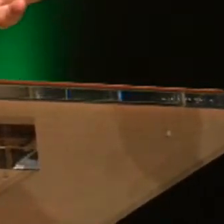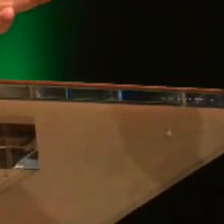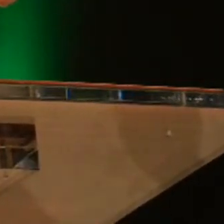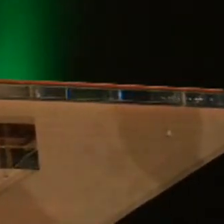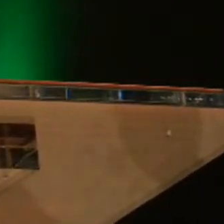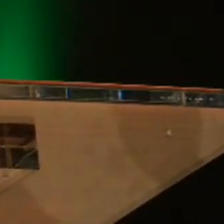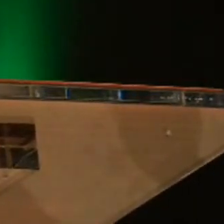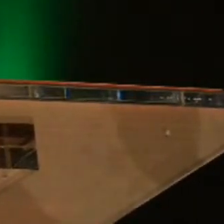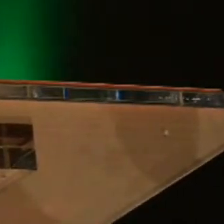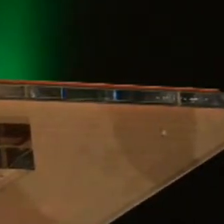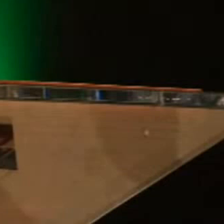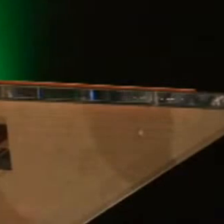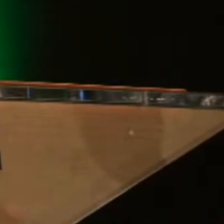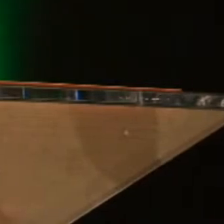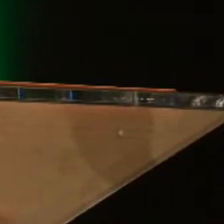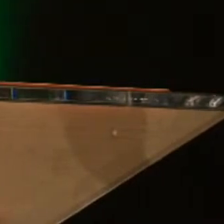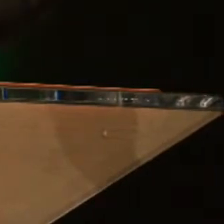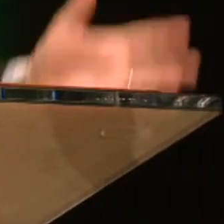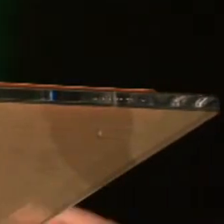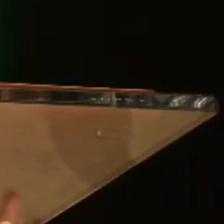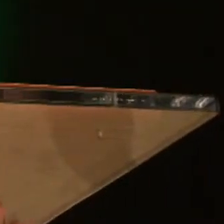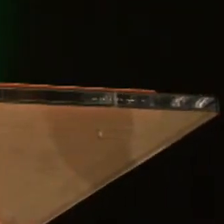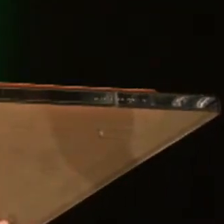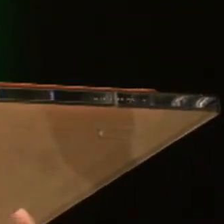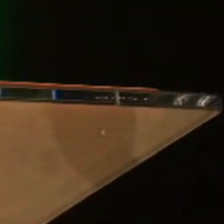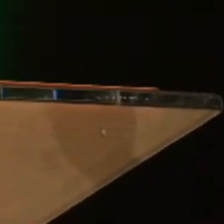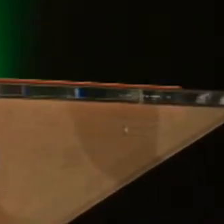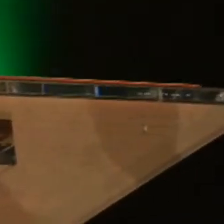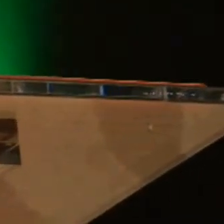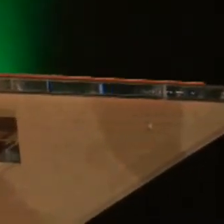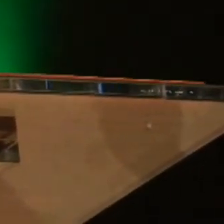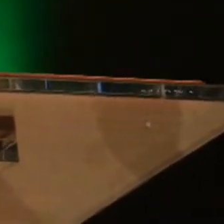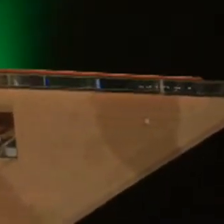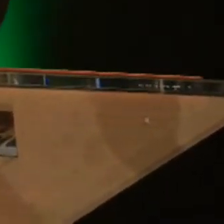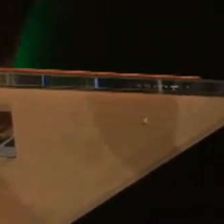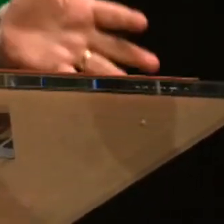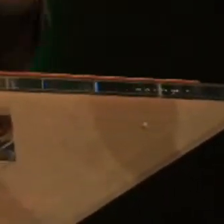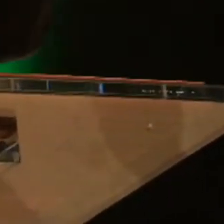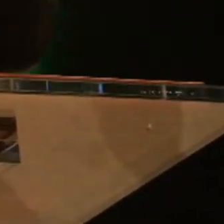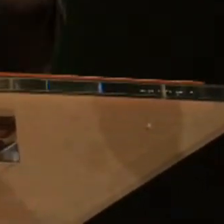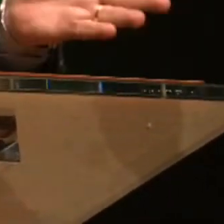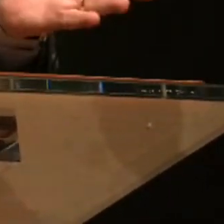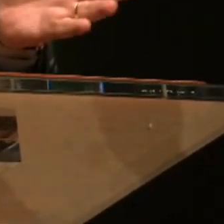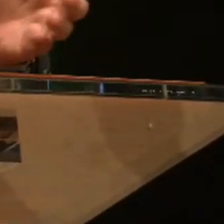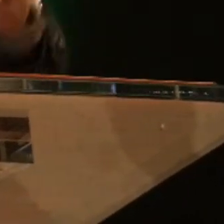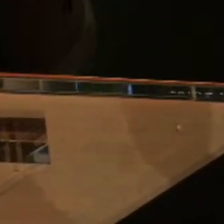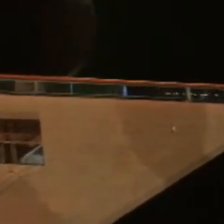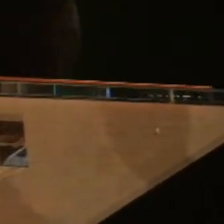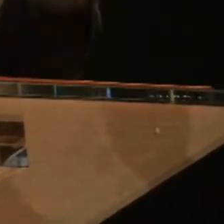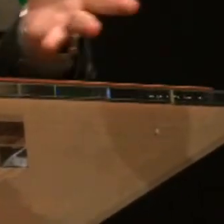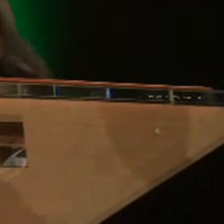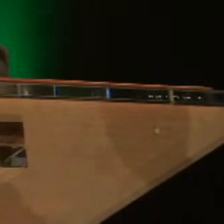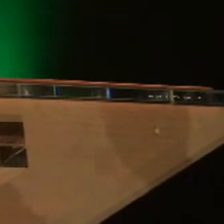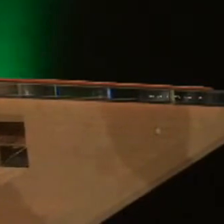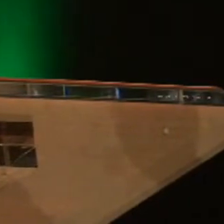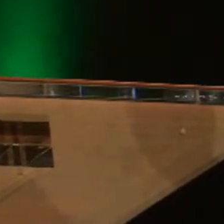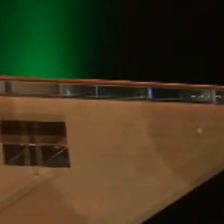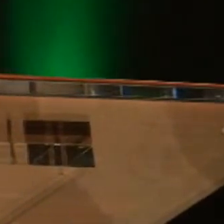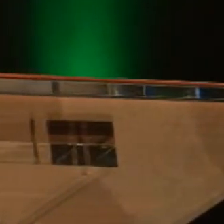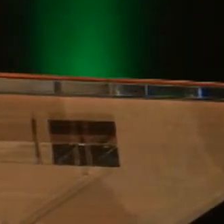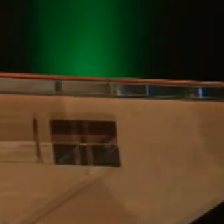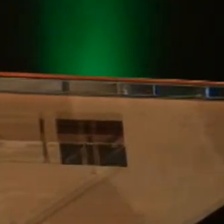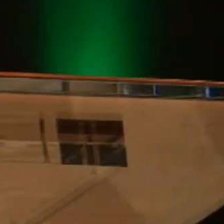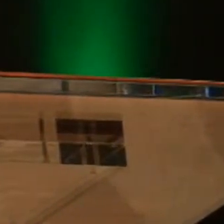Senhor, mostra onde está, a gente não sabe onde está. E Deus fez um milagre, mostrou onde estava, e eles puderam se